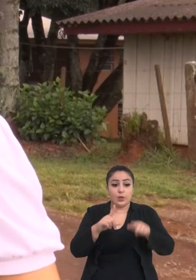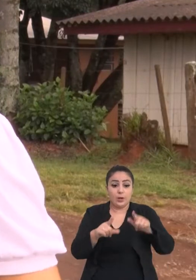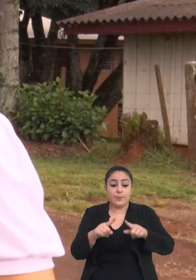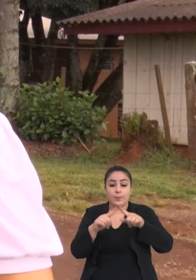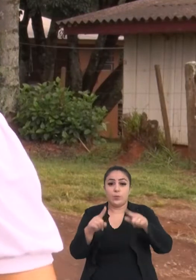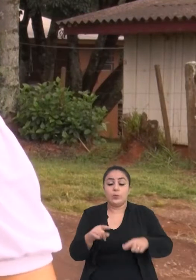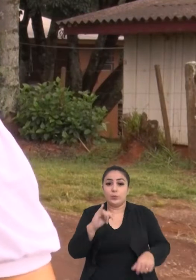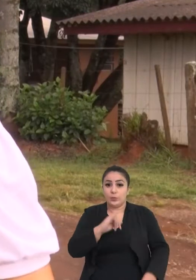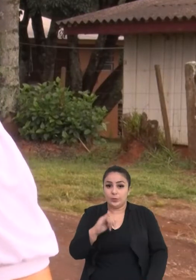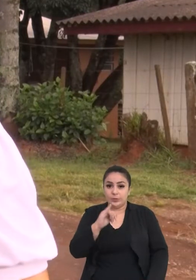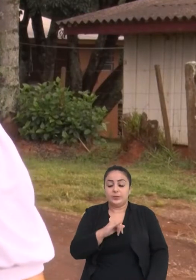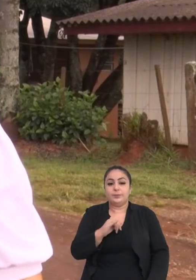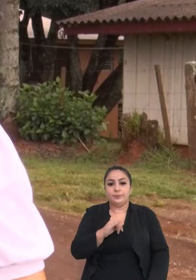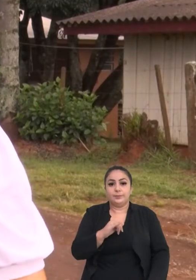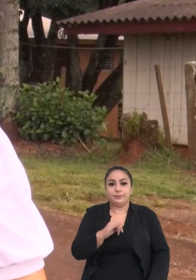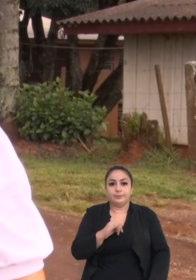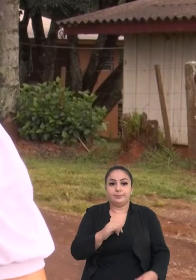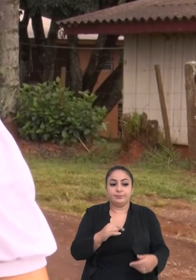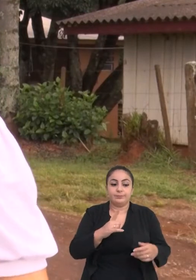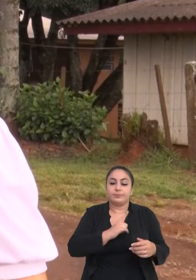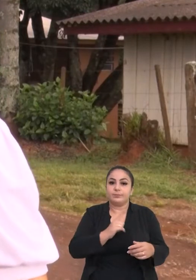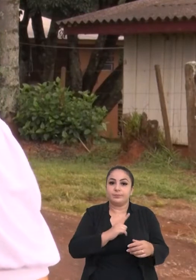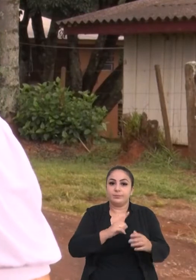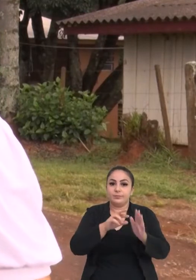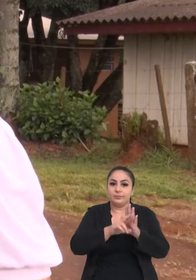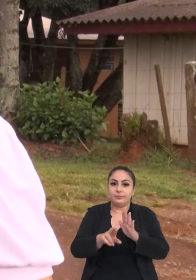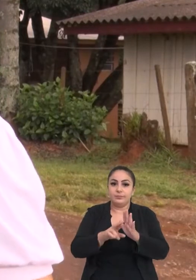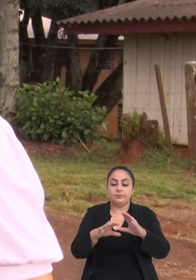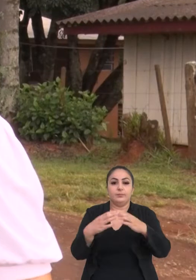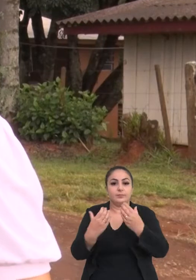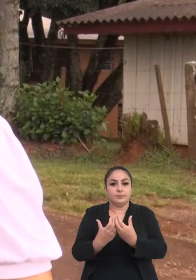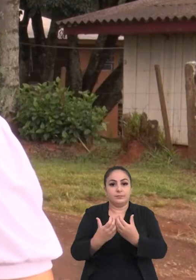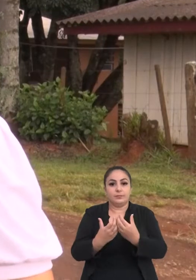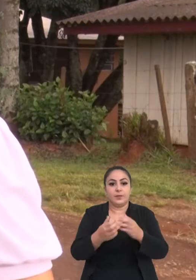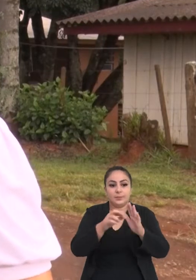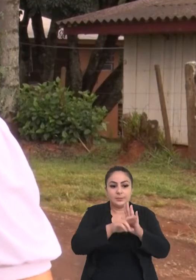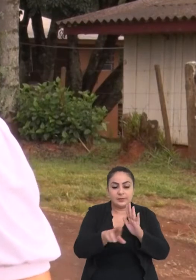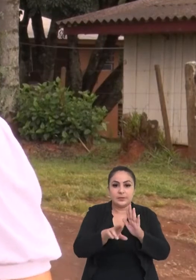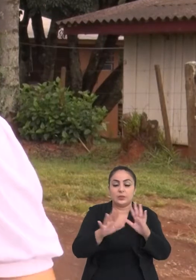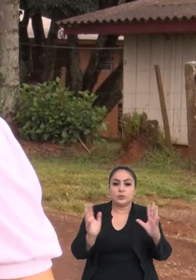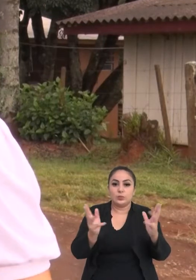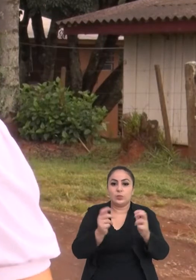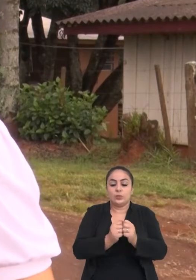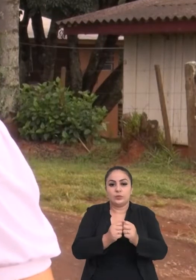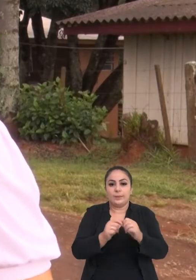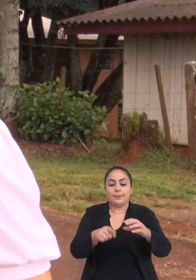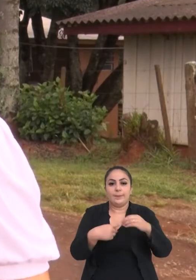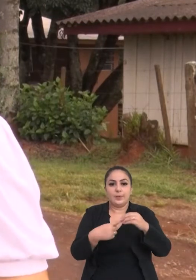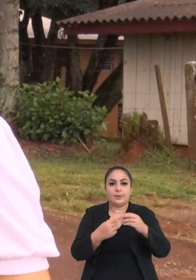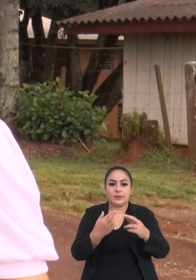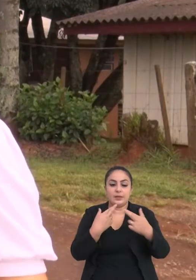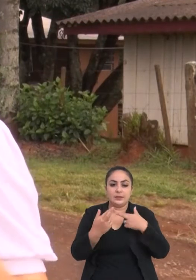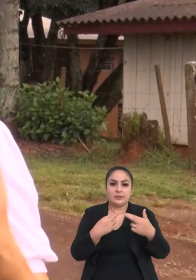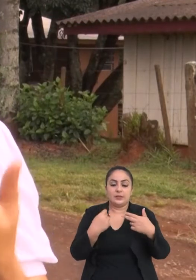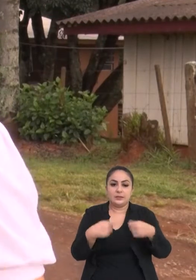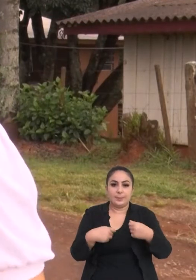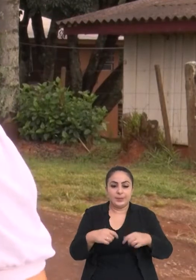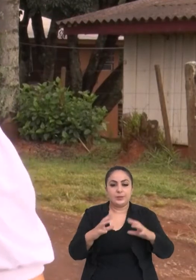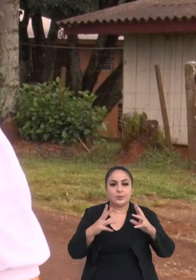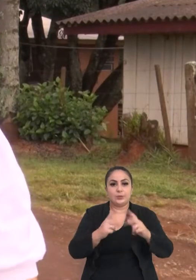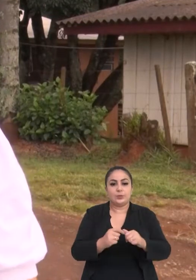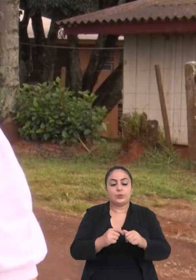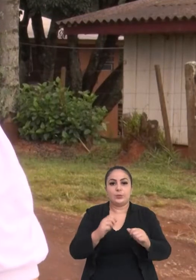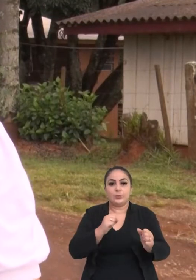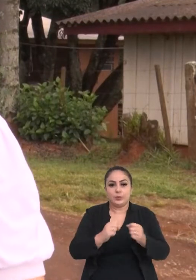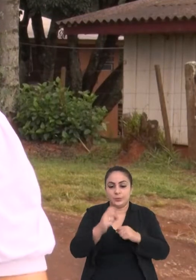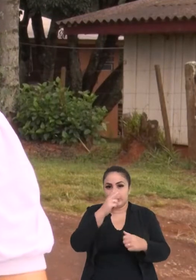vereadora, ocupando um espaço público importante, que recebi uma procuração da comunidade para representá-los, principalmente em relação às